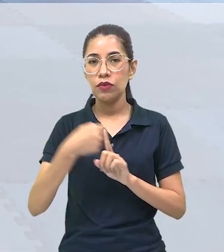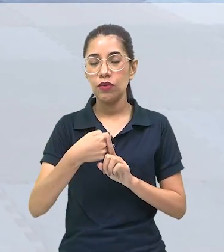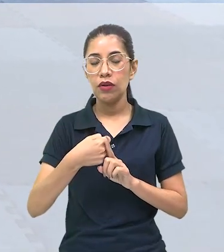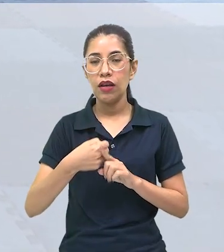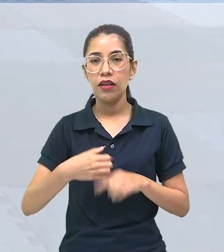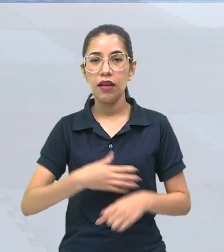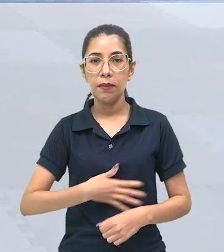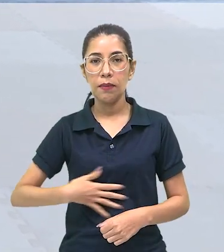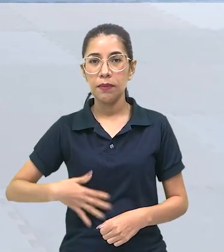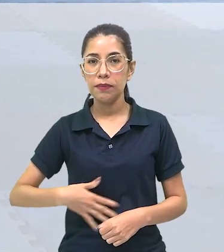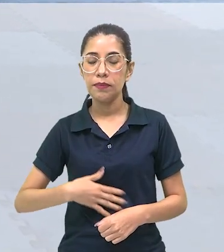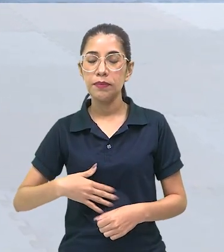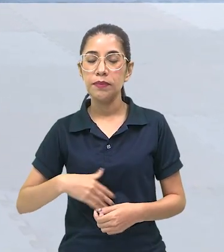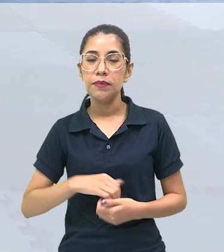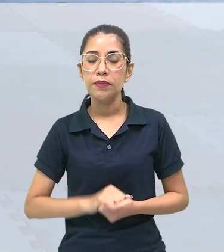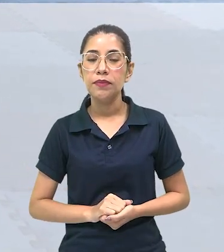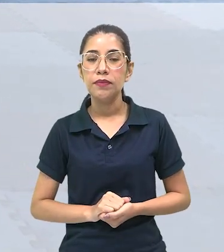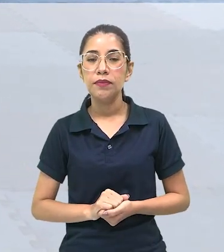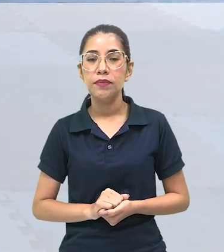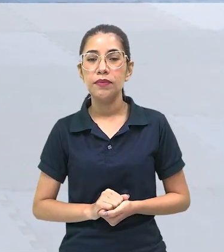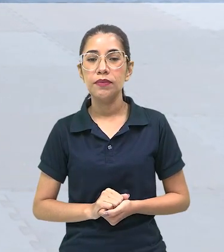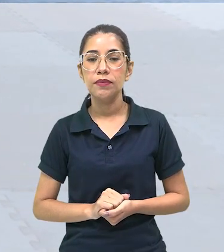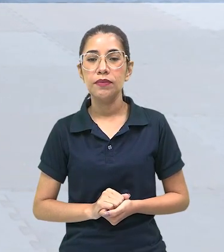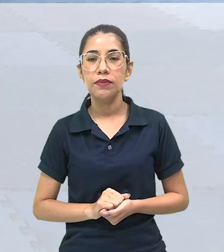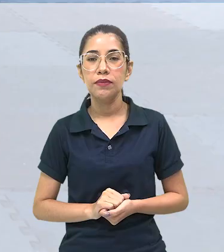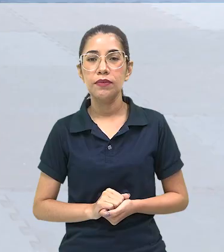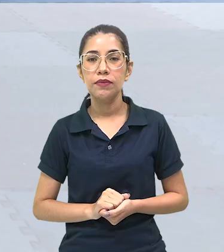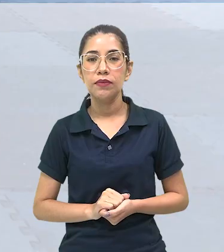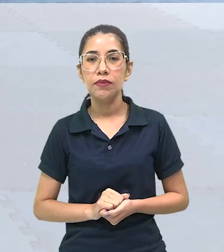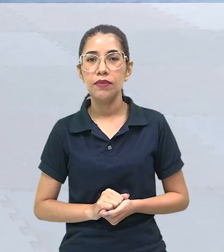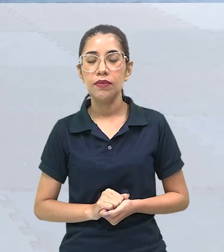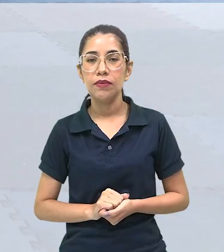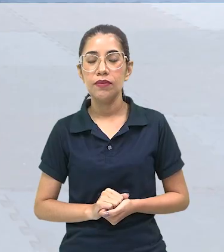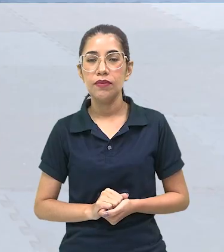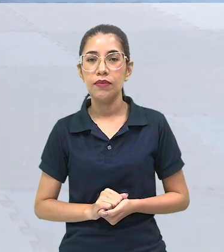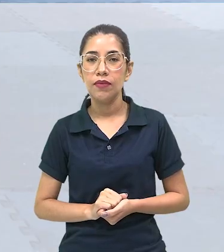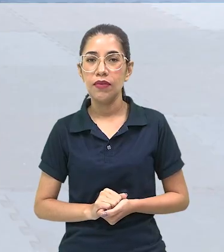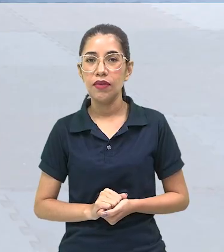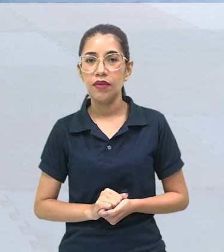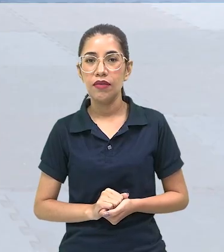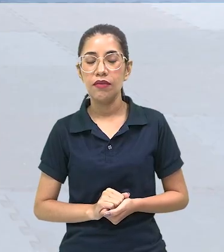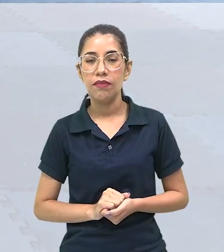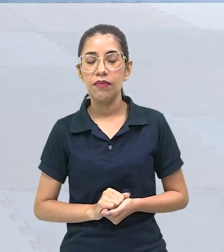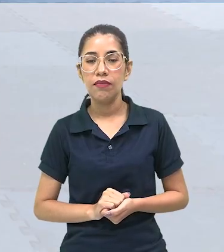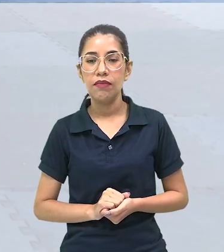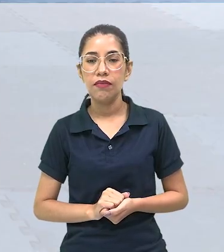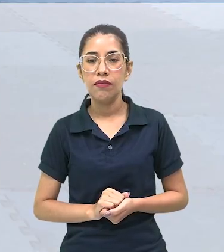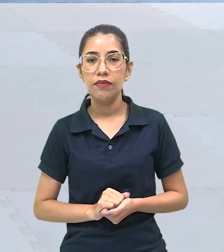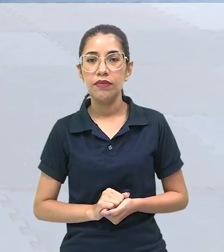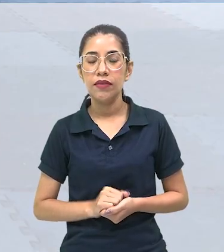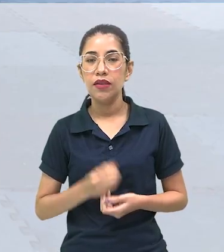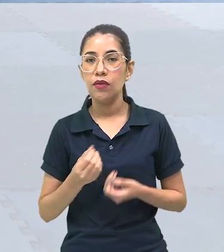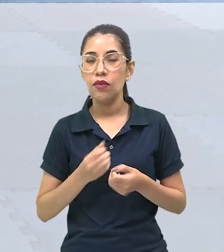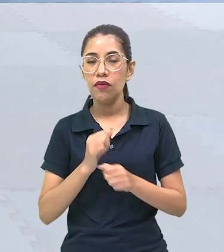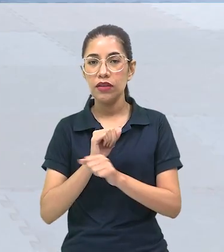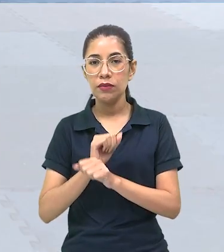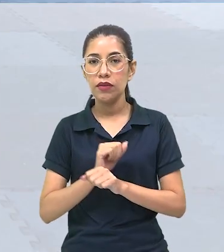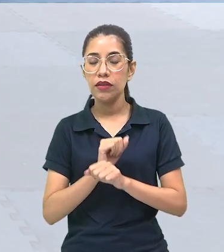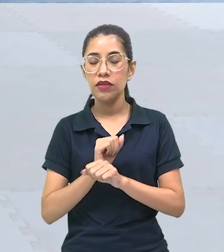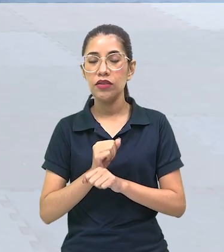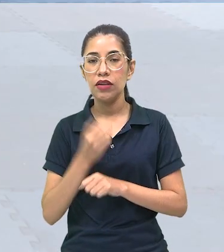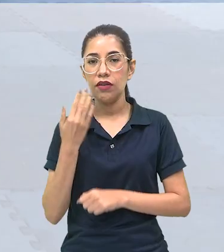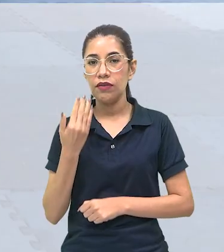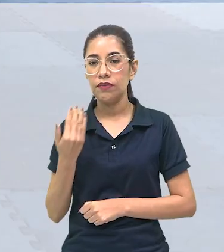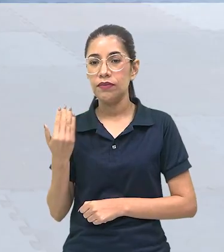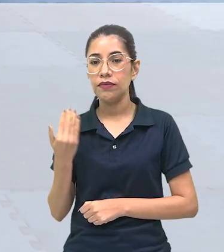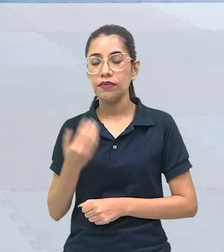barriga. Tá? Dessa maneira, ó. Um soco. Você vai sair da direção, vai